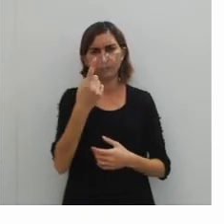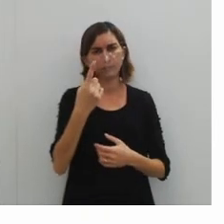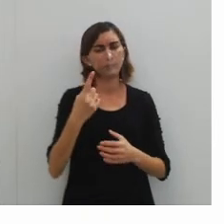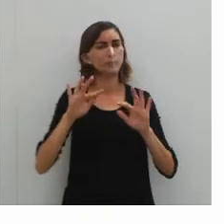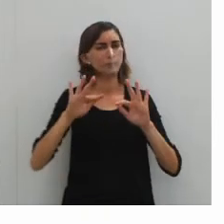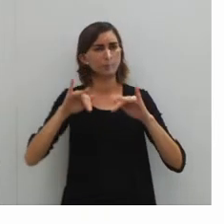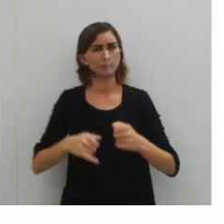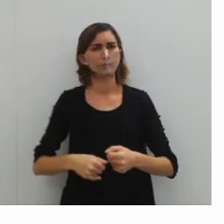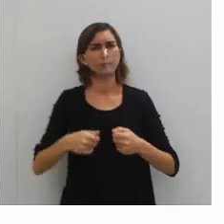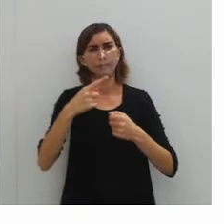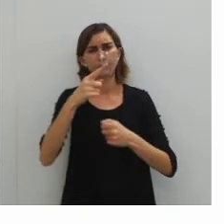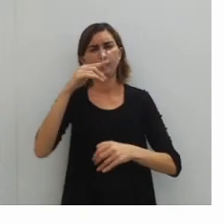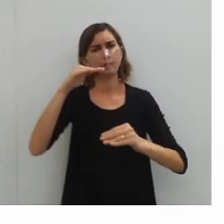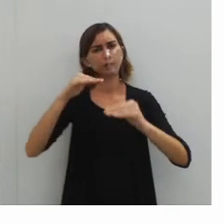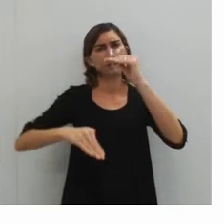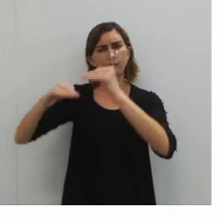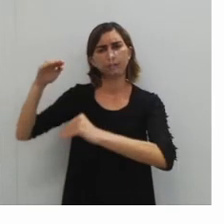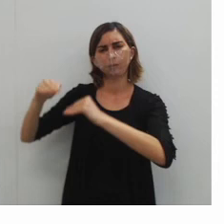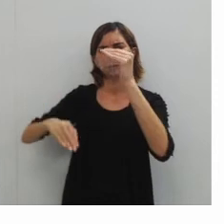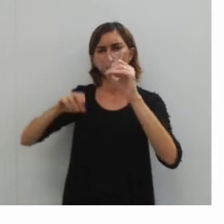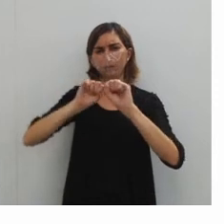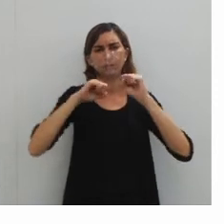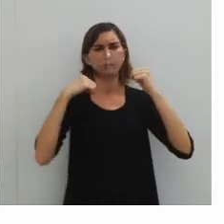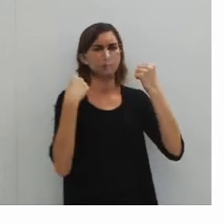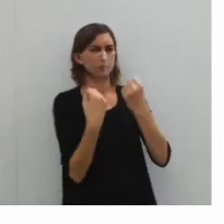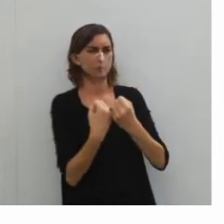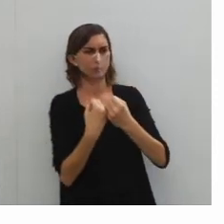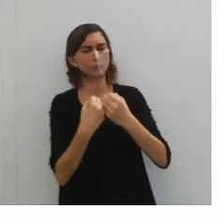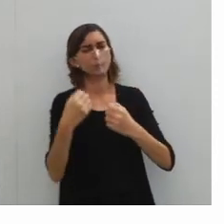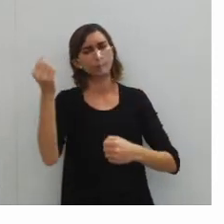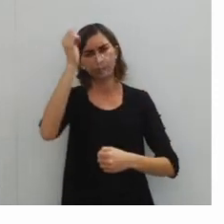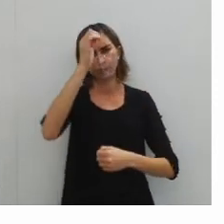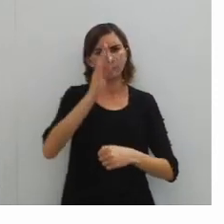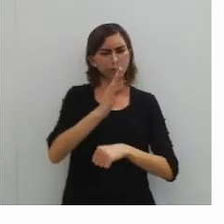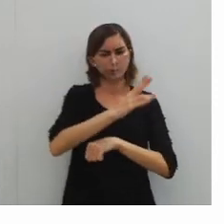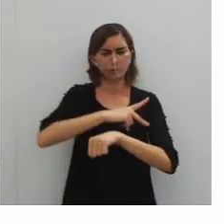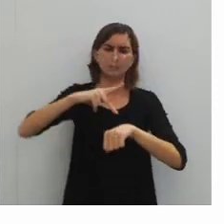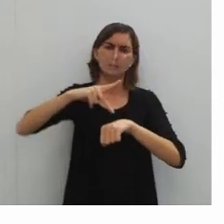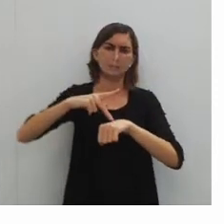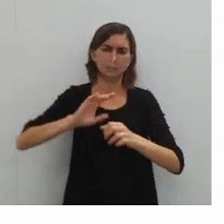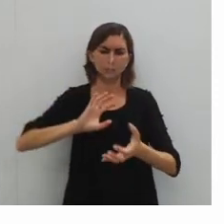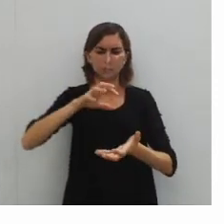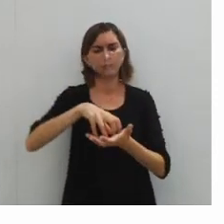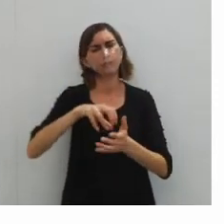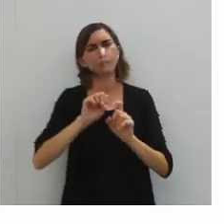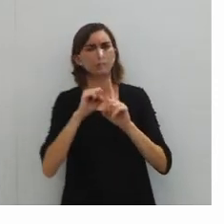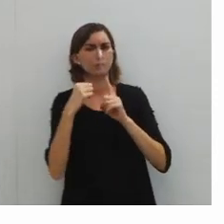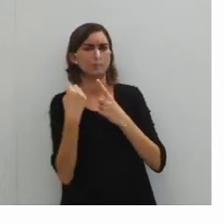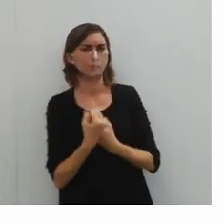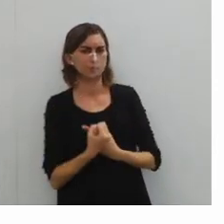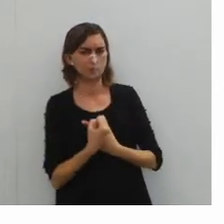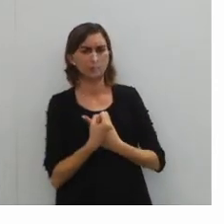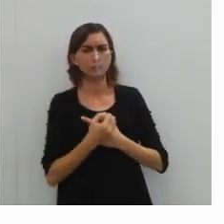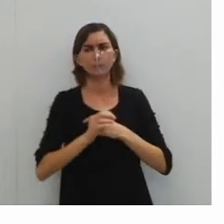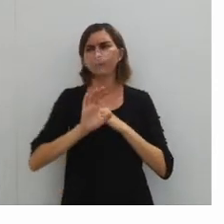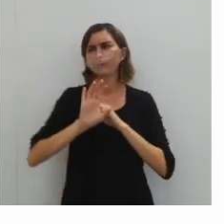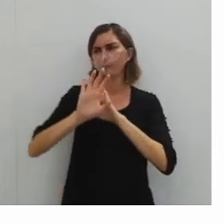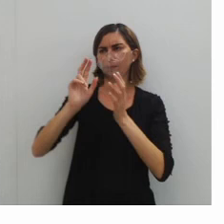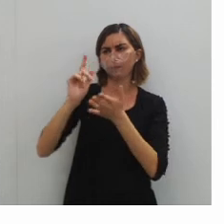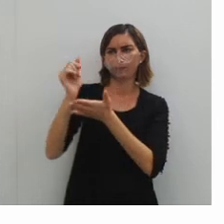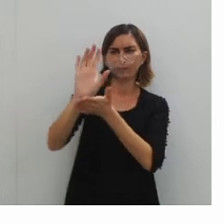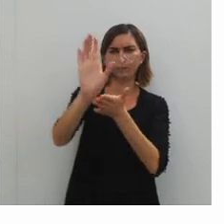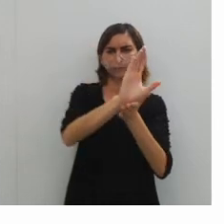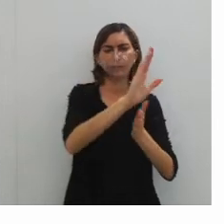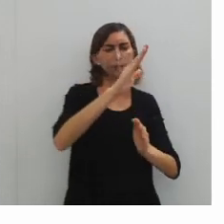Por fim, a questão das desigualdades sociais. O Brasil é um país de grande concentração social. a distribuição de renda